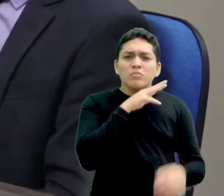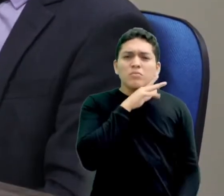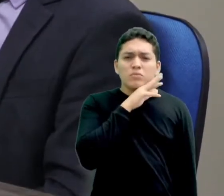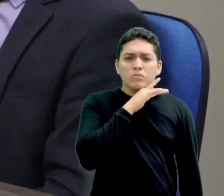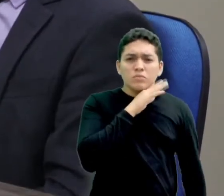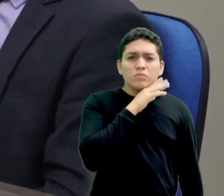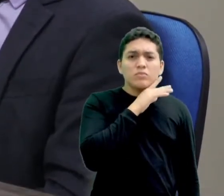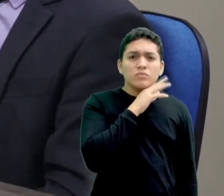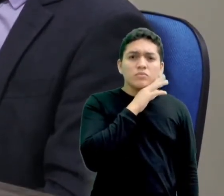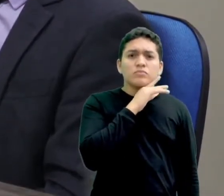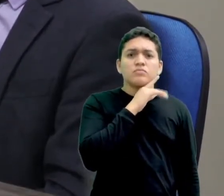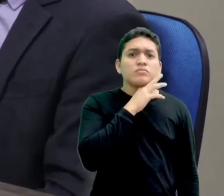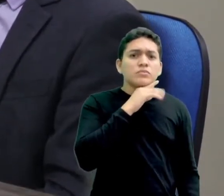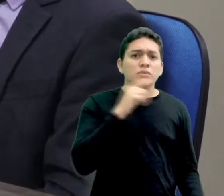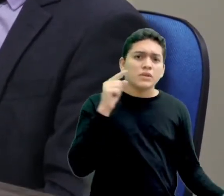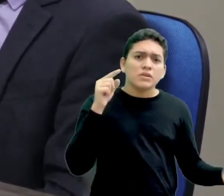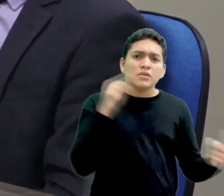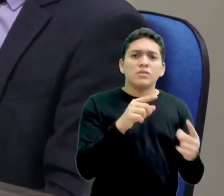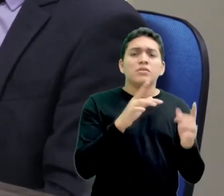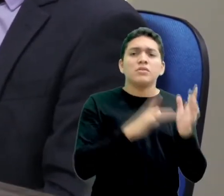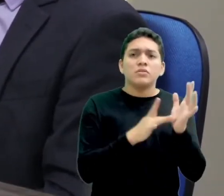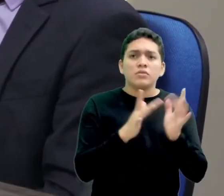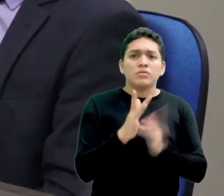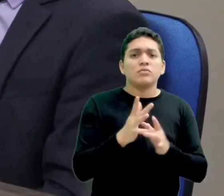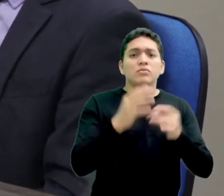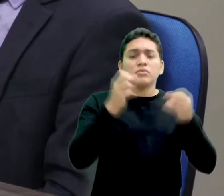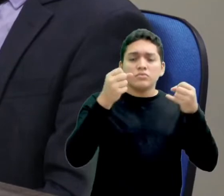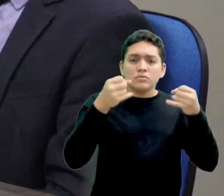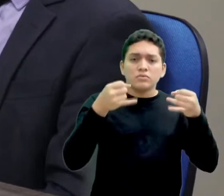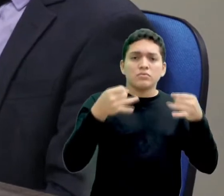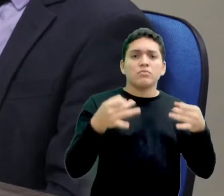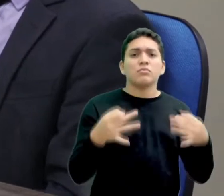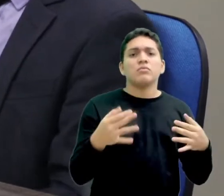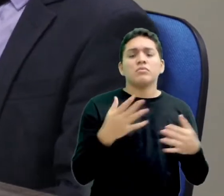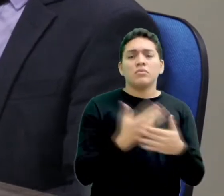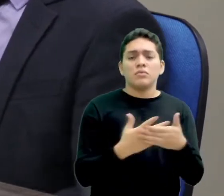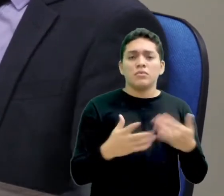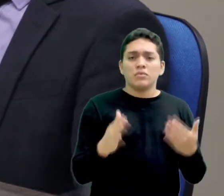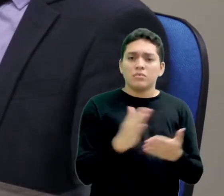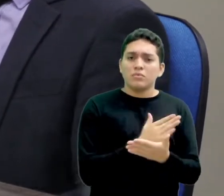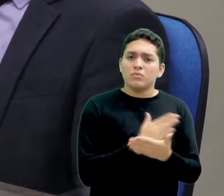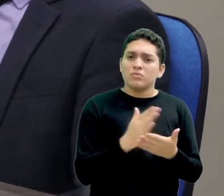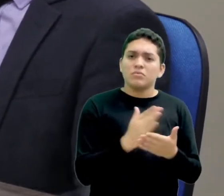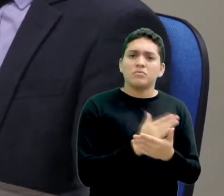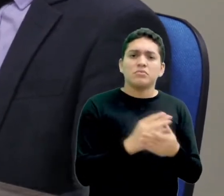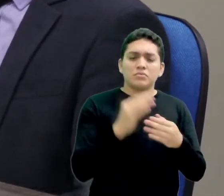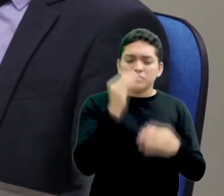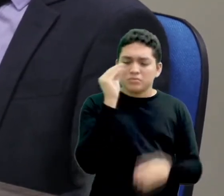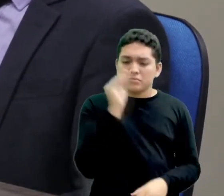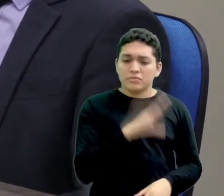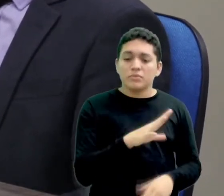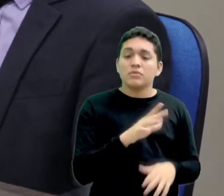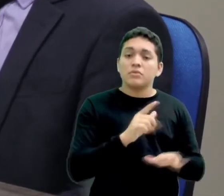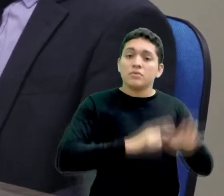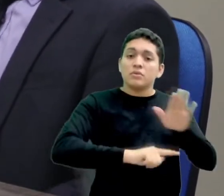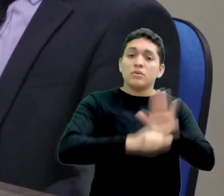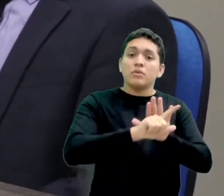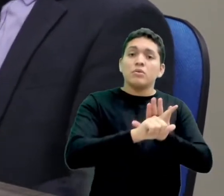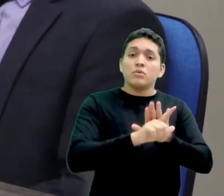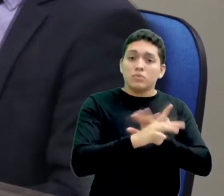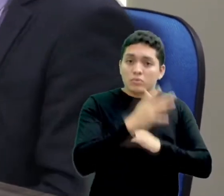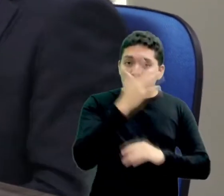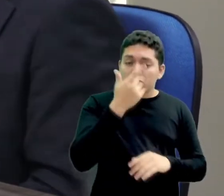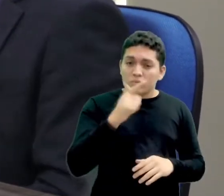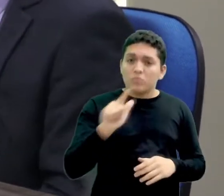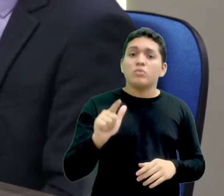essa questão que Jesus vem trazer à tona. Enquanto alguns estão desprezando a lei e outros estão se apegando à